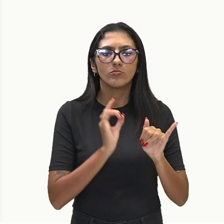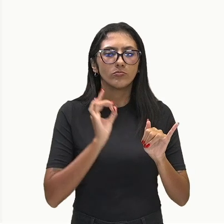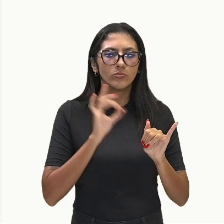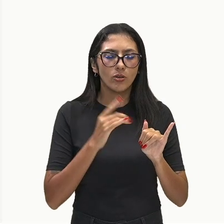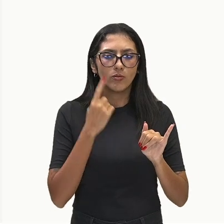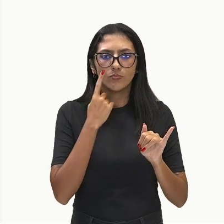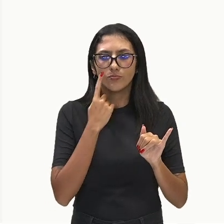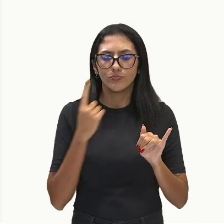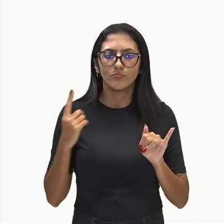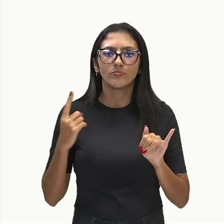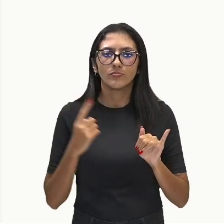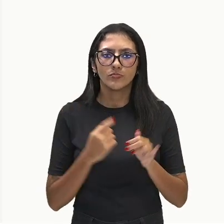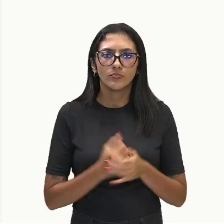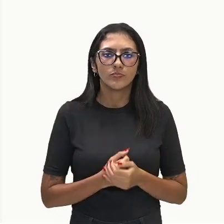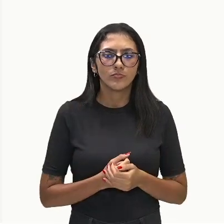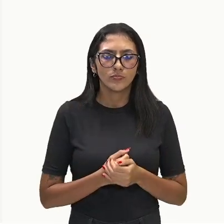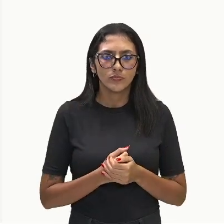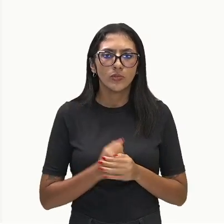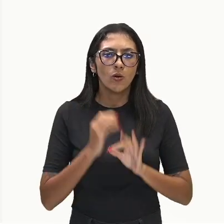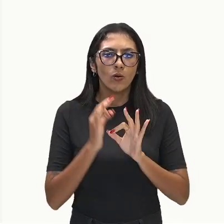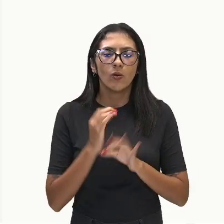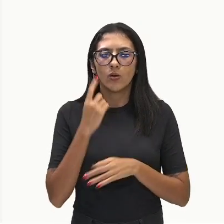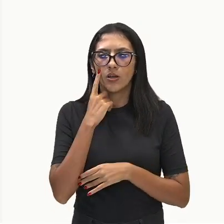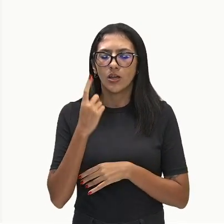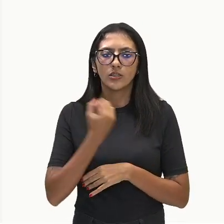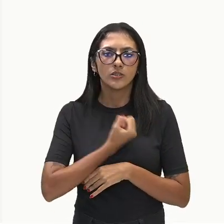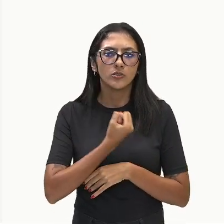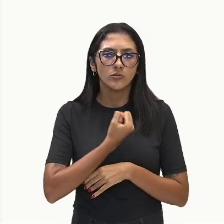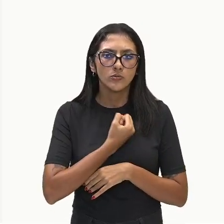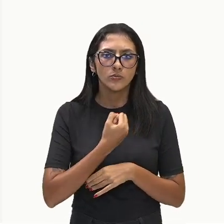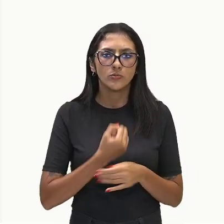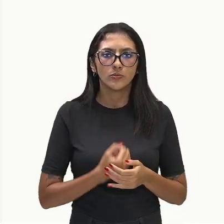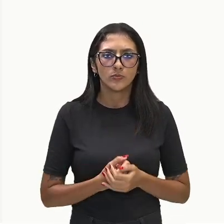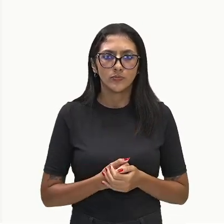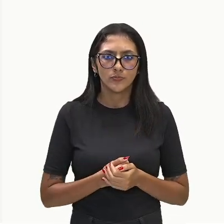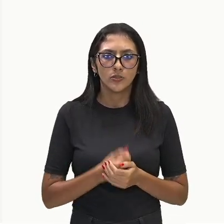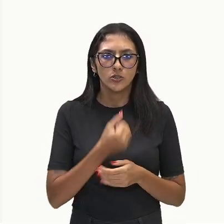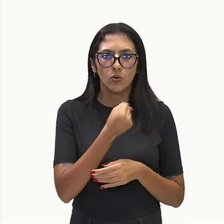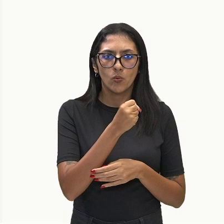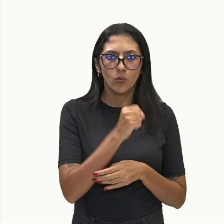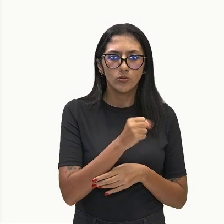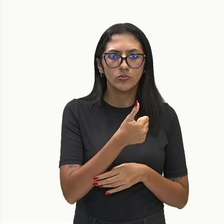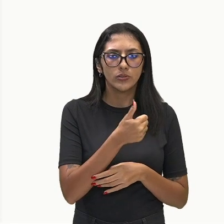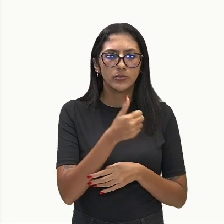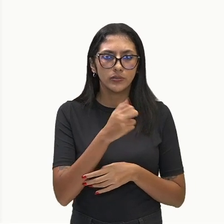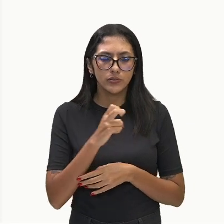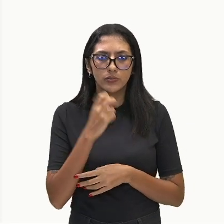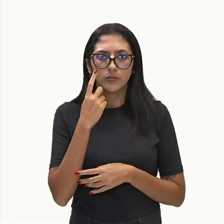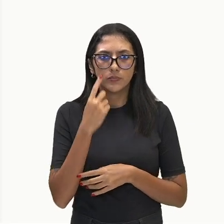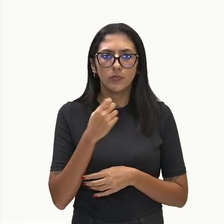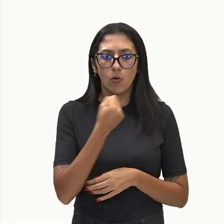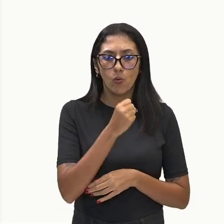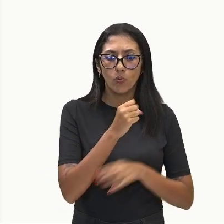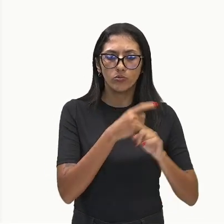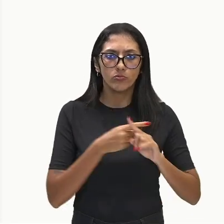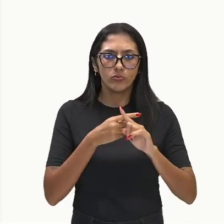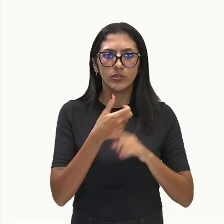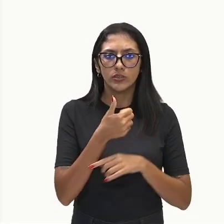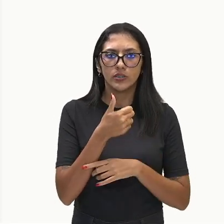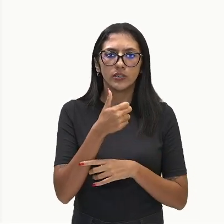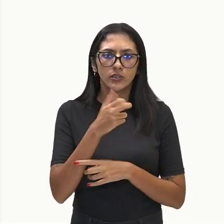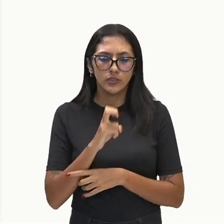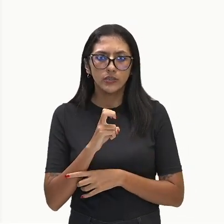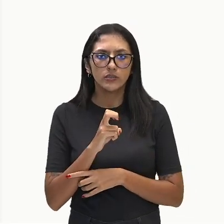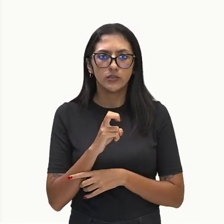precisa calcular esse produto aqui entre 8 e 15. 8 vezes 15 é